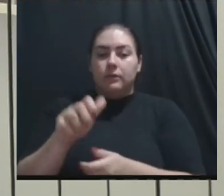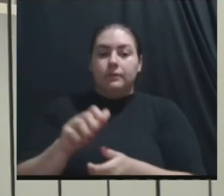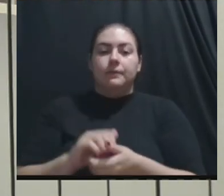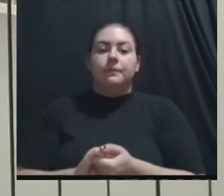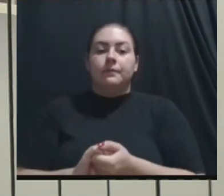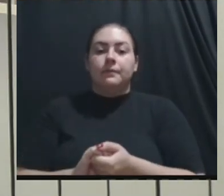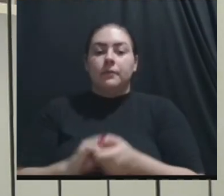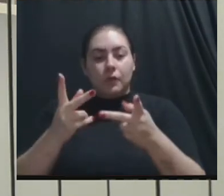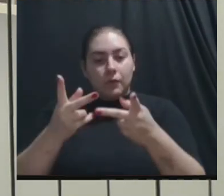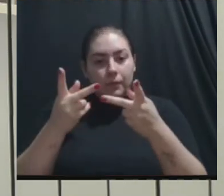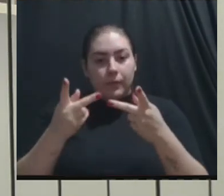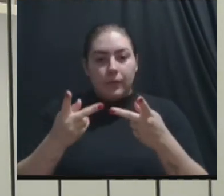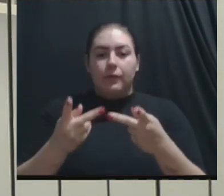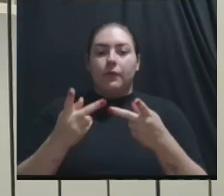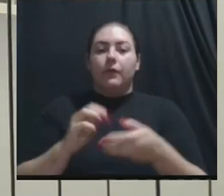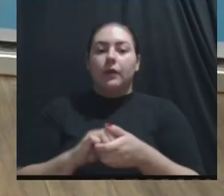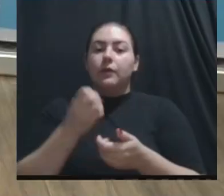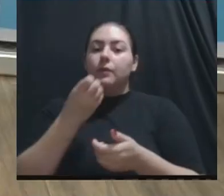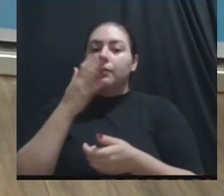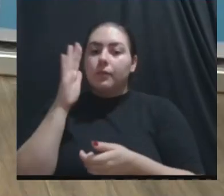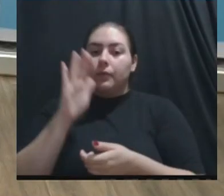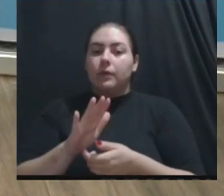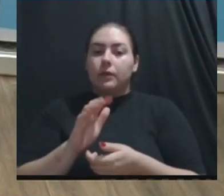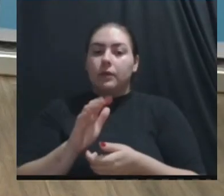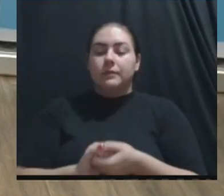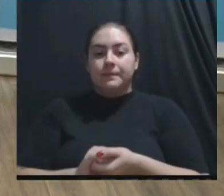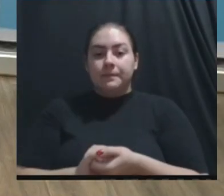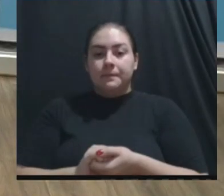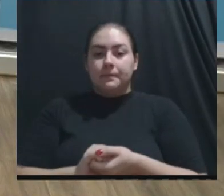boa tarde, Cassi.